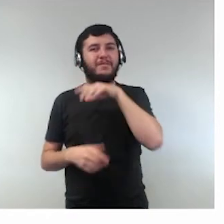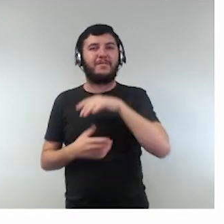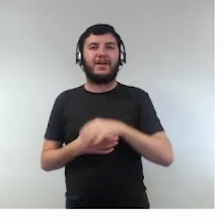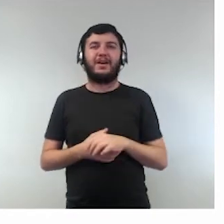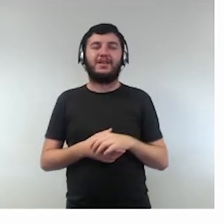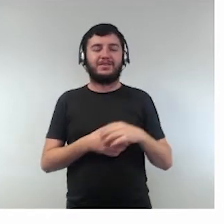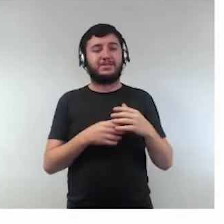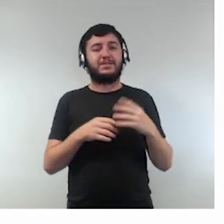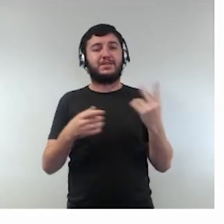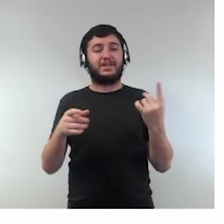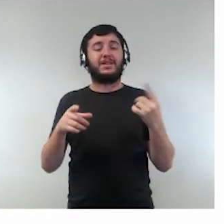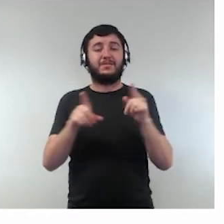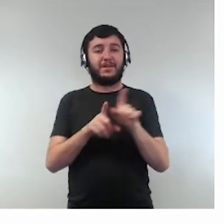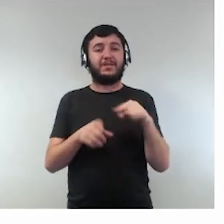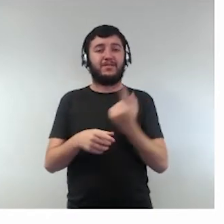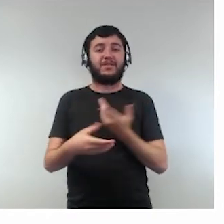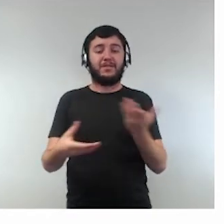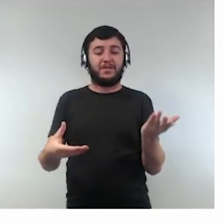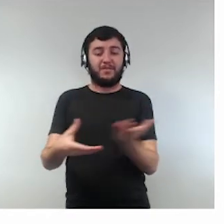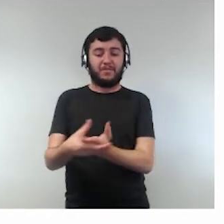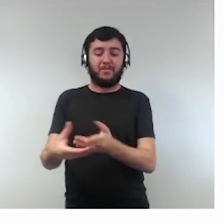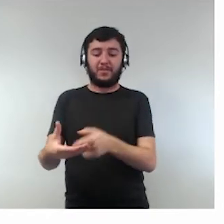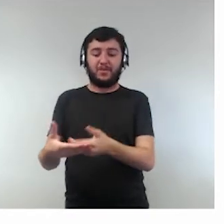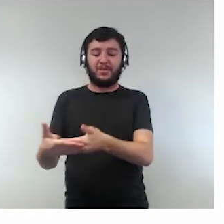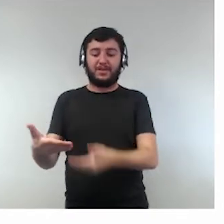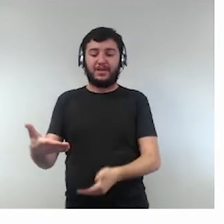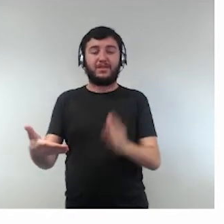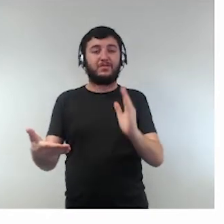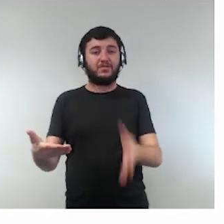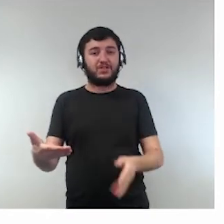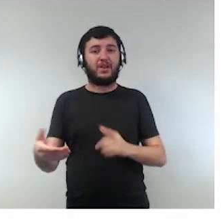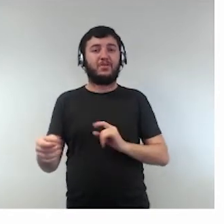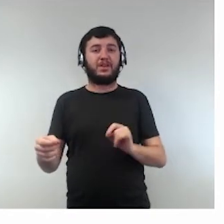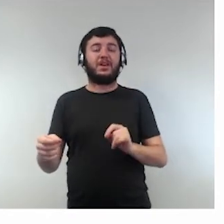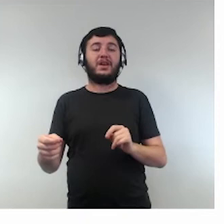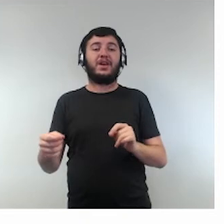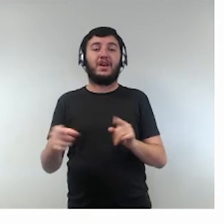processo judicial, eles foram nomeados como peritos